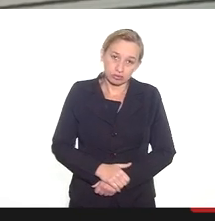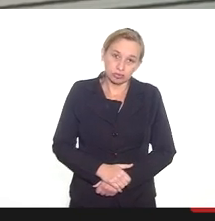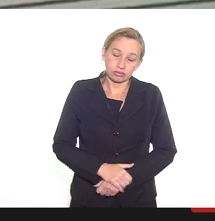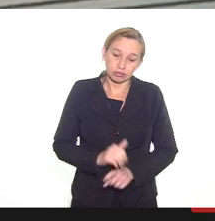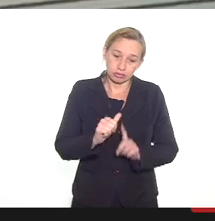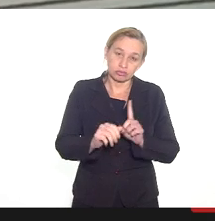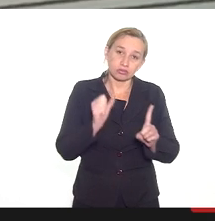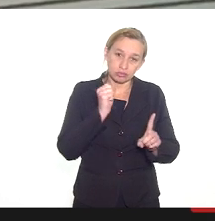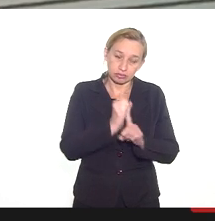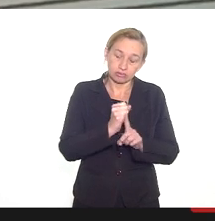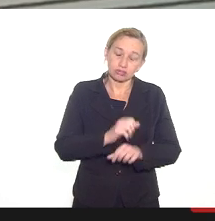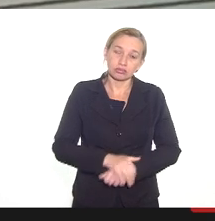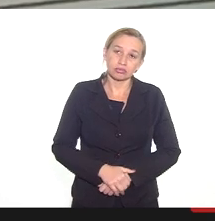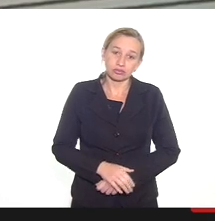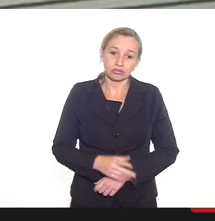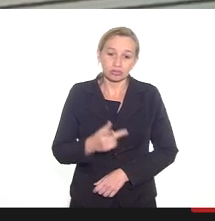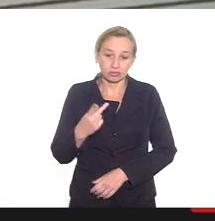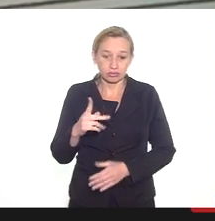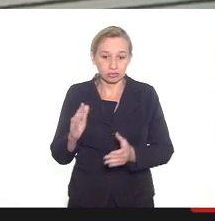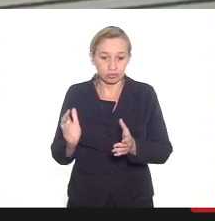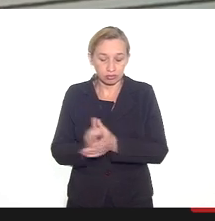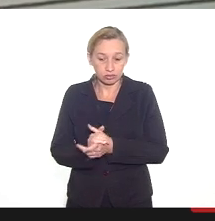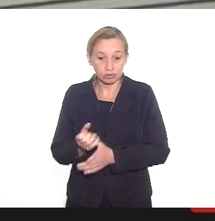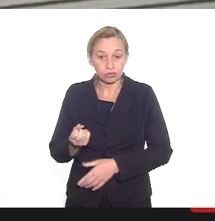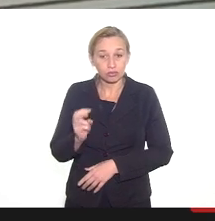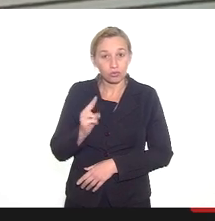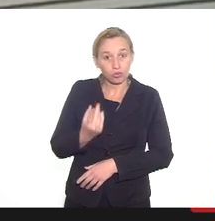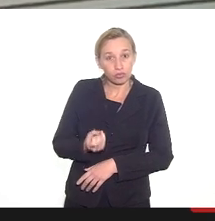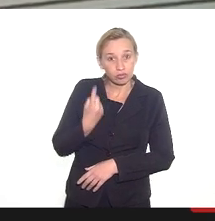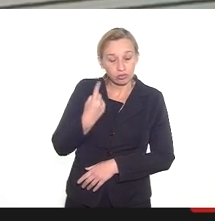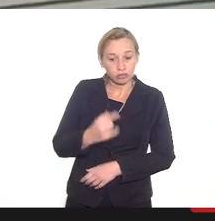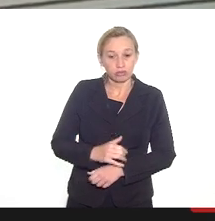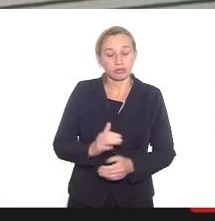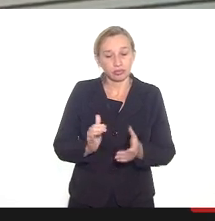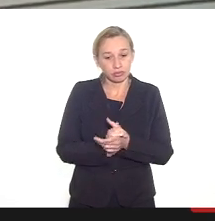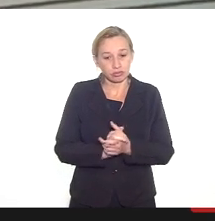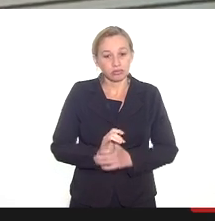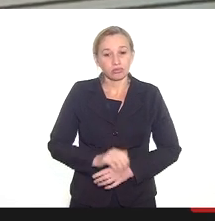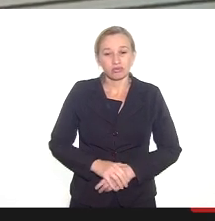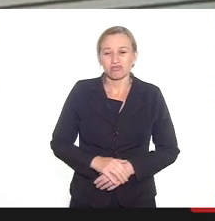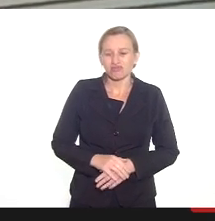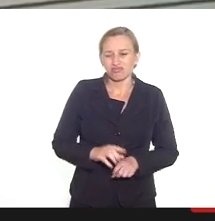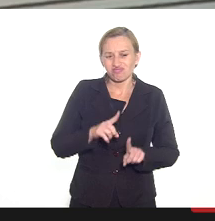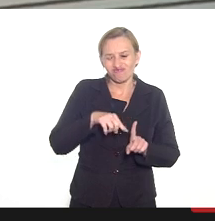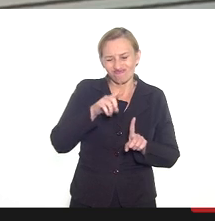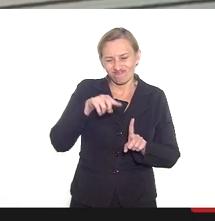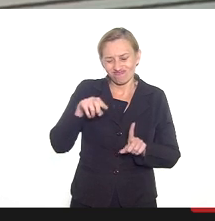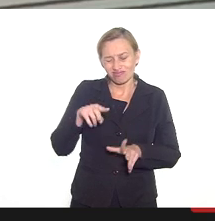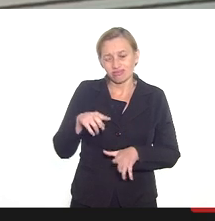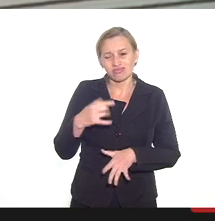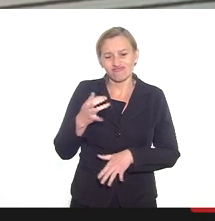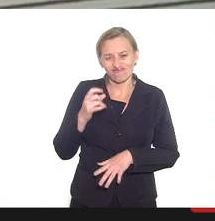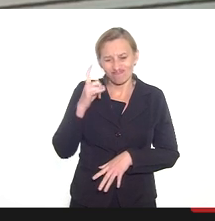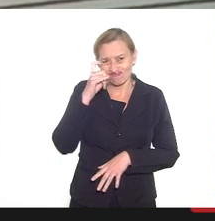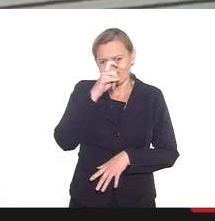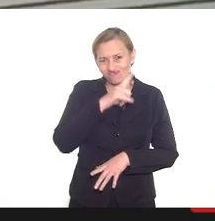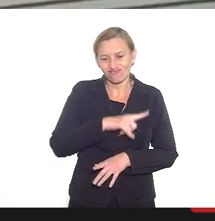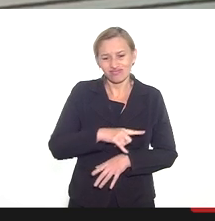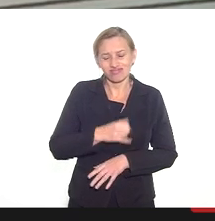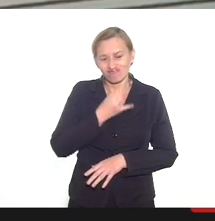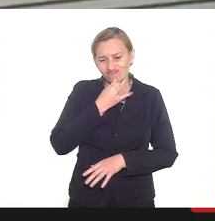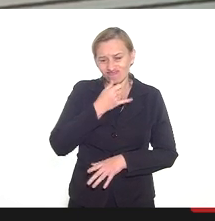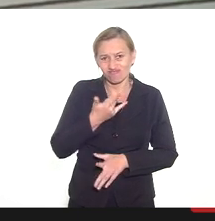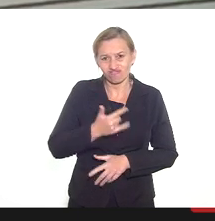vítimas de feminicídio por seus companheiros ou ex-companheiros. É uma estatística trágica. A história é